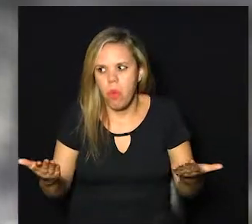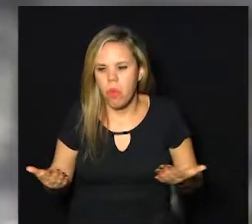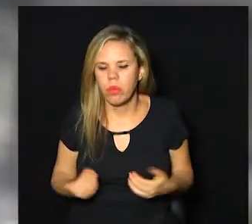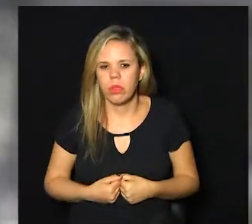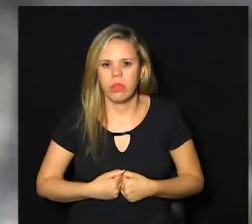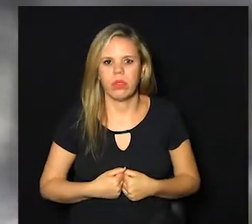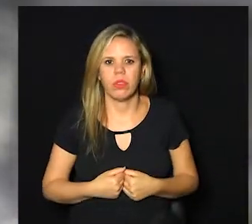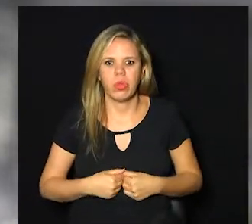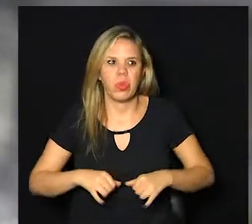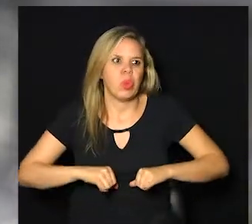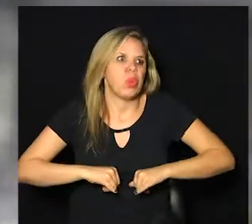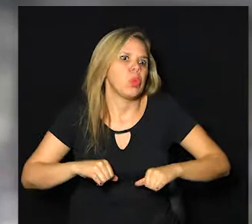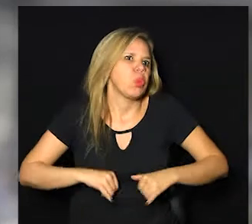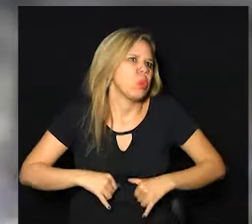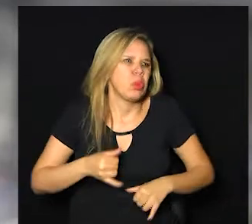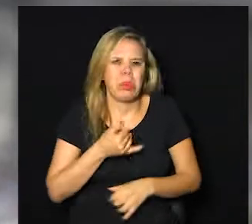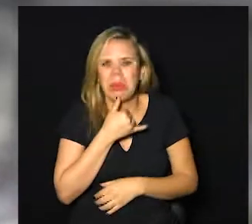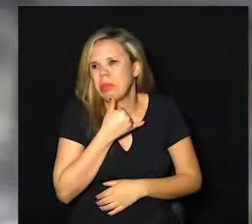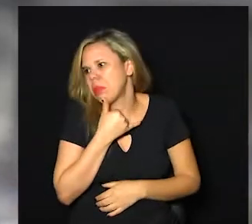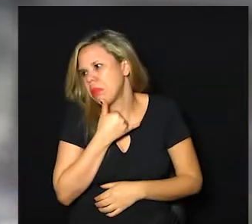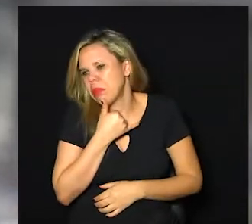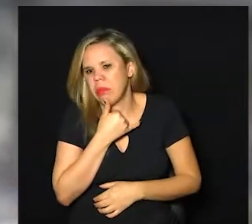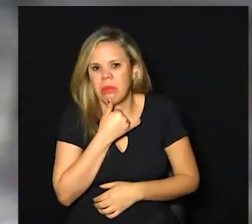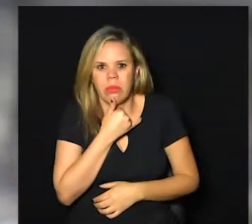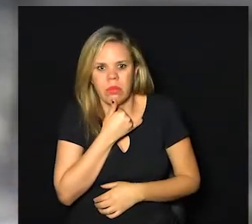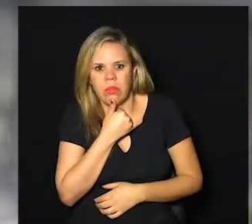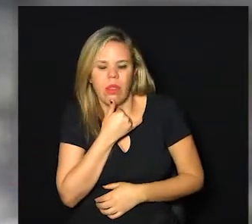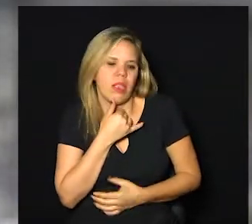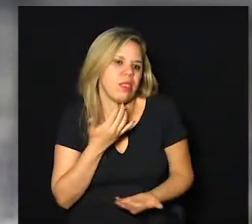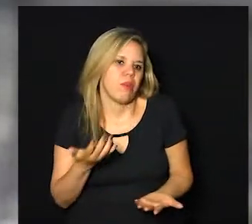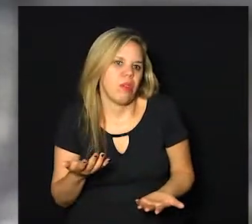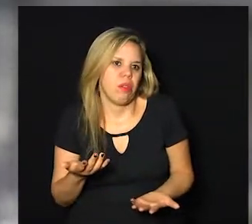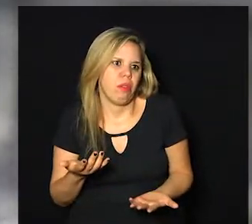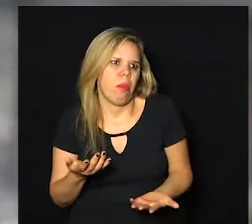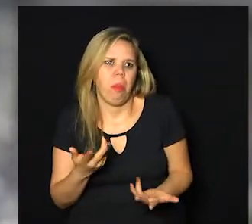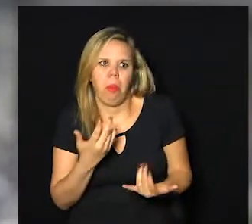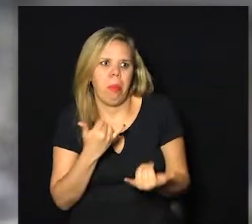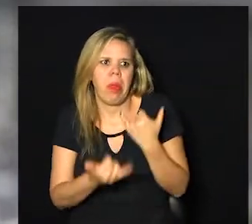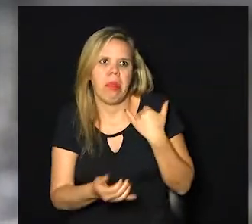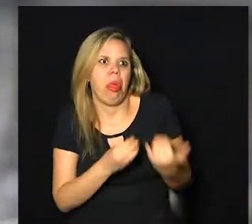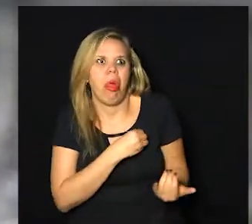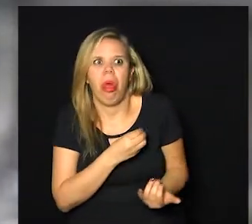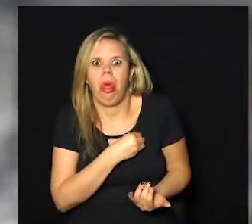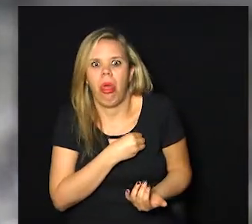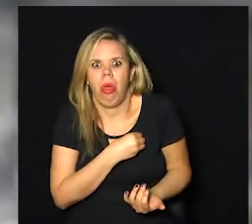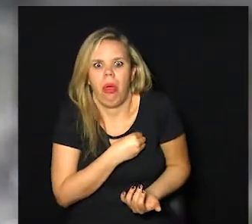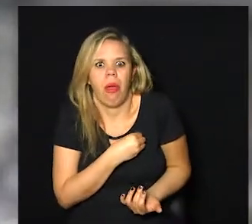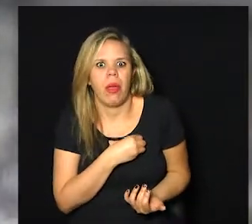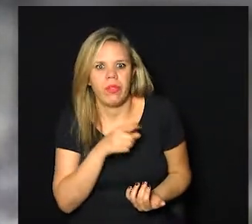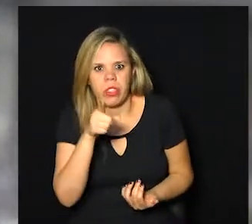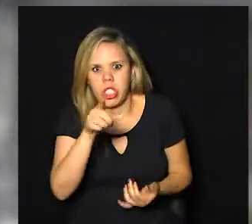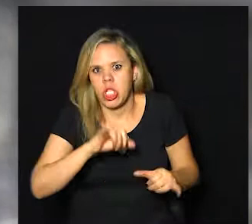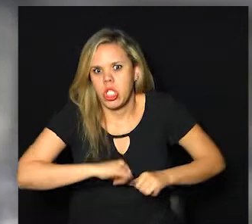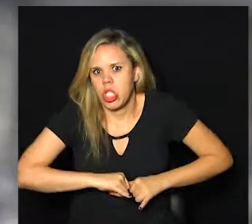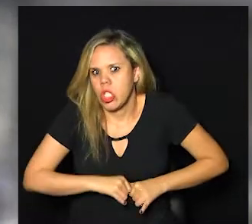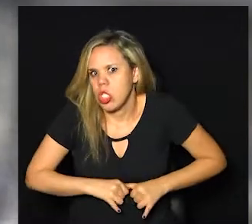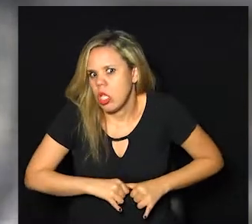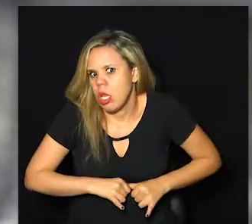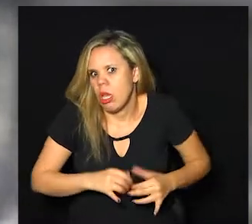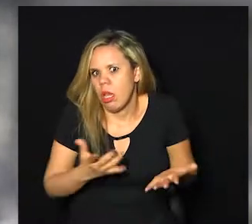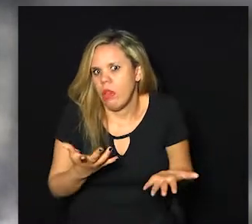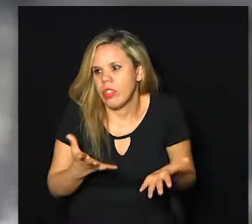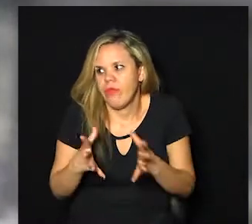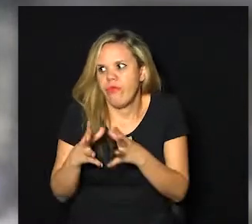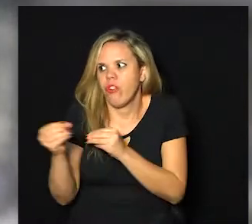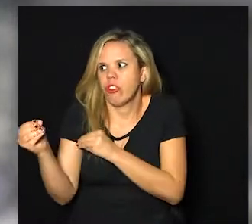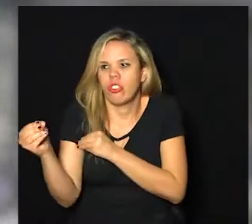dia, sofrer, ser triste e tudo mais, é como se fosse assim um pecado. Né? Então, quando você sofre, você